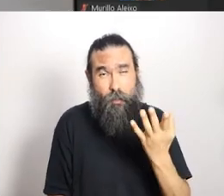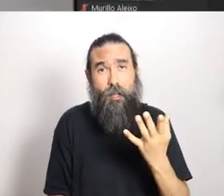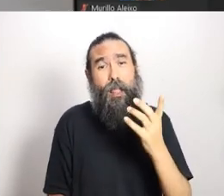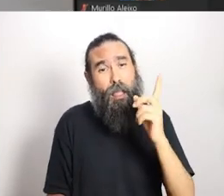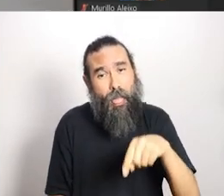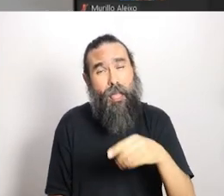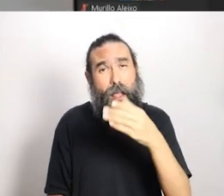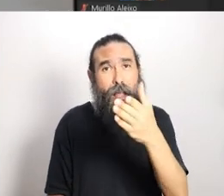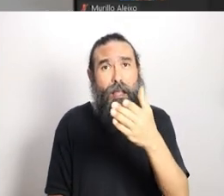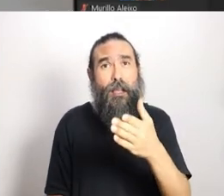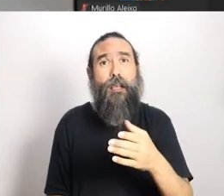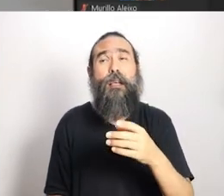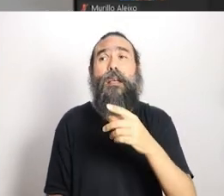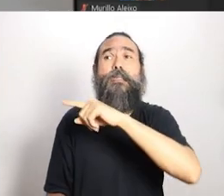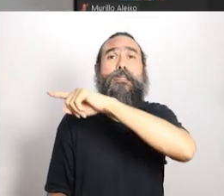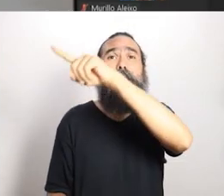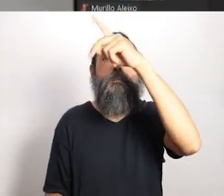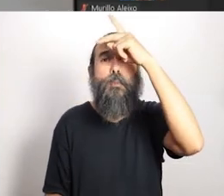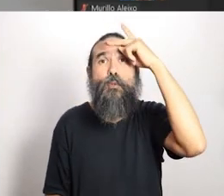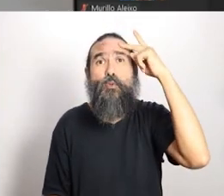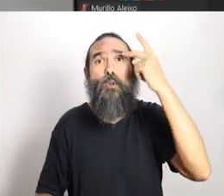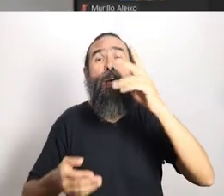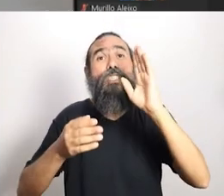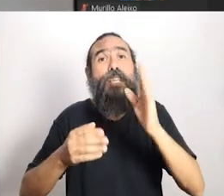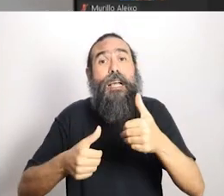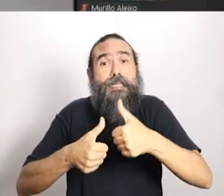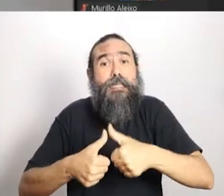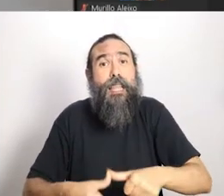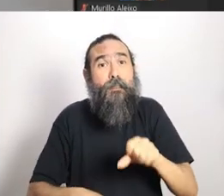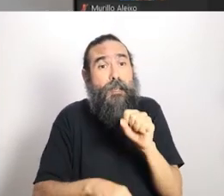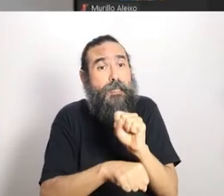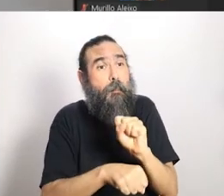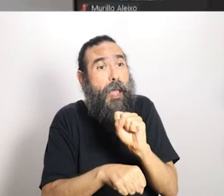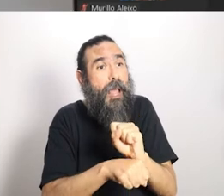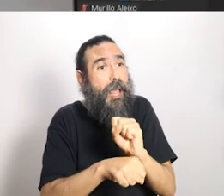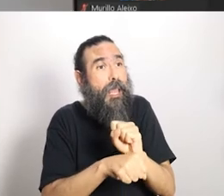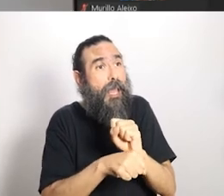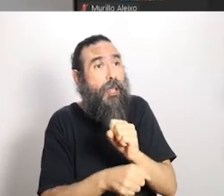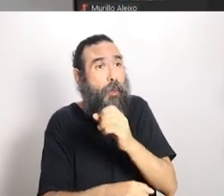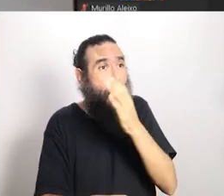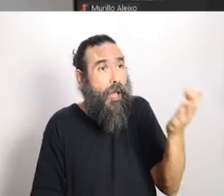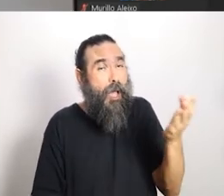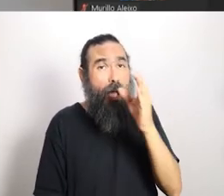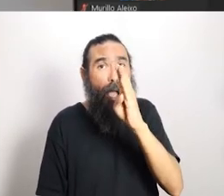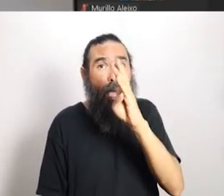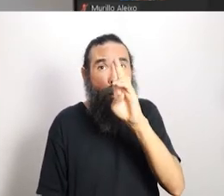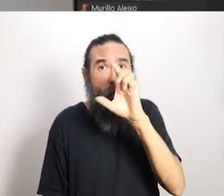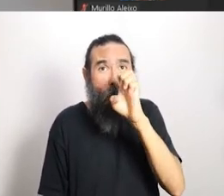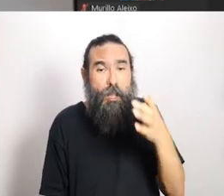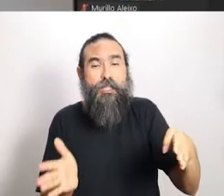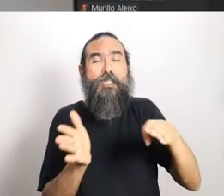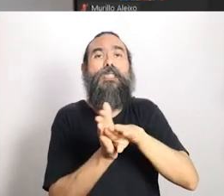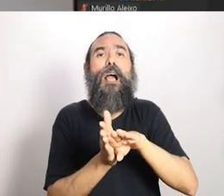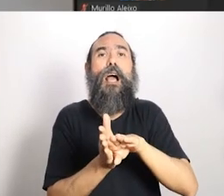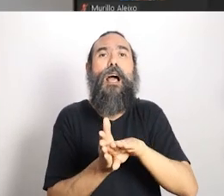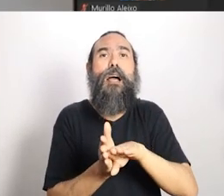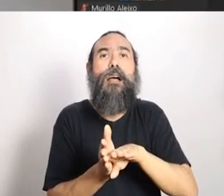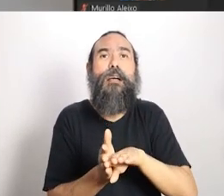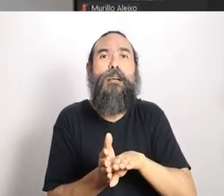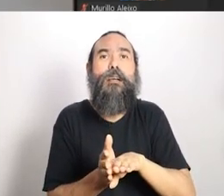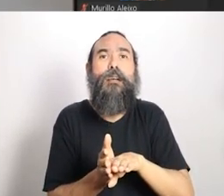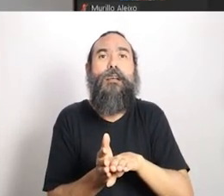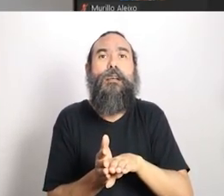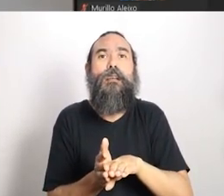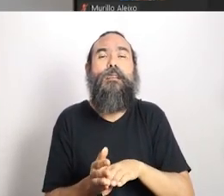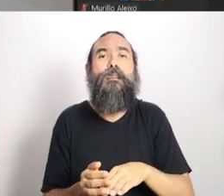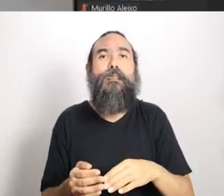Esse é o sentimento. Bully já era esperado. Bully não tinha dito que ia.